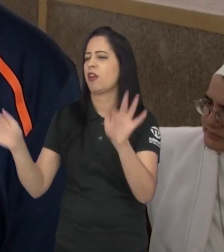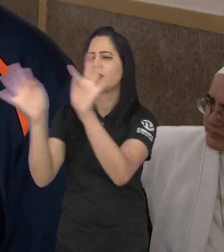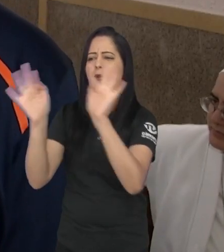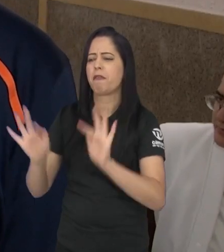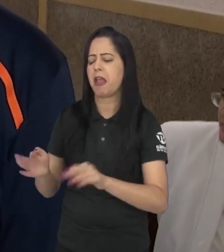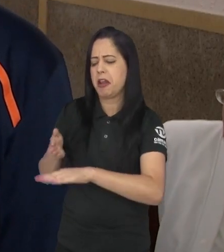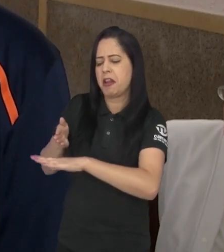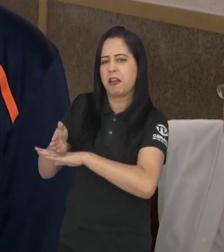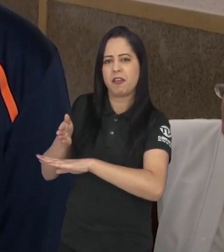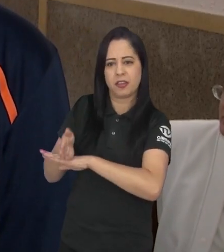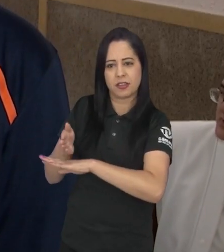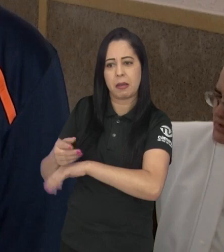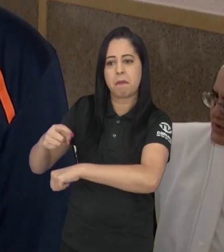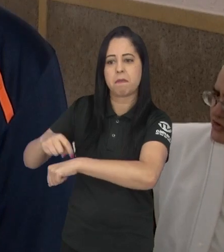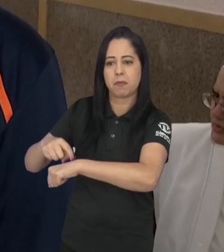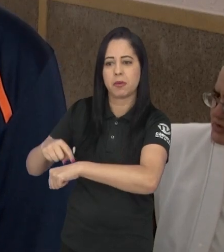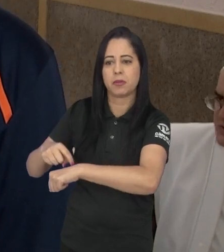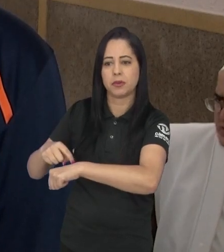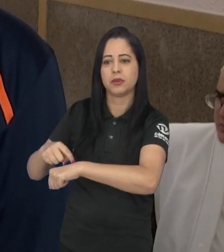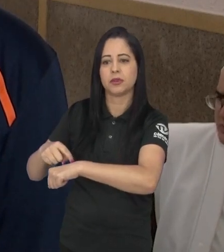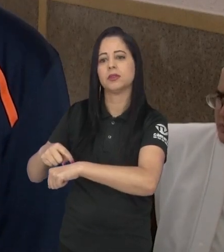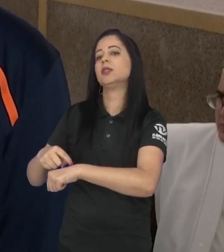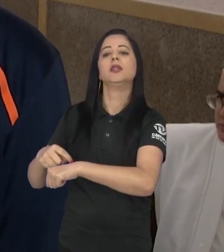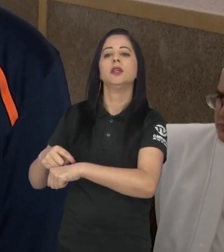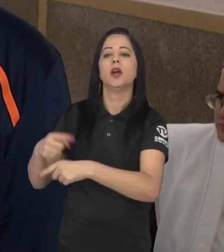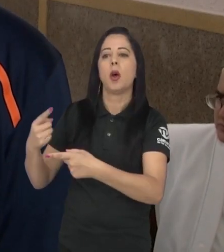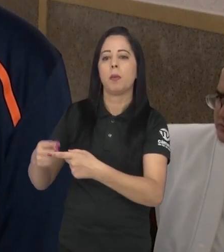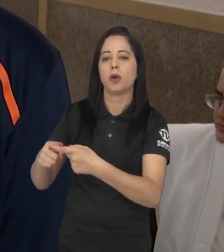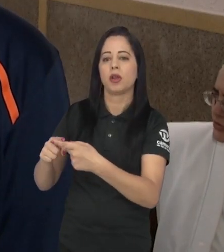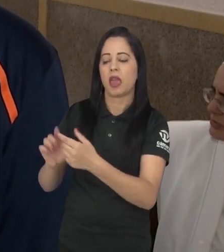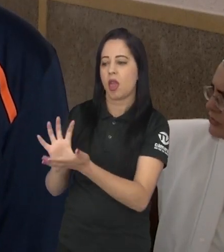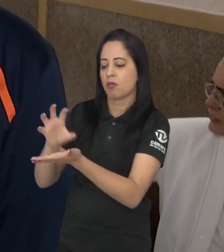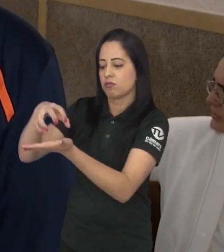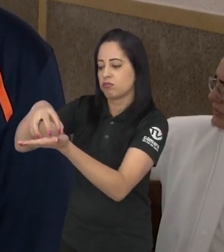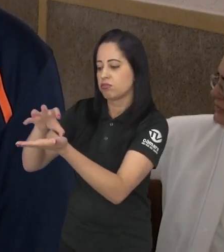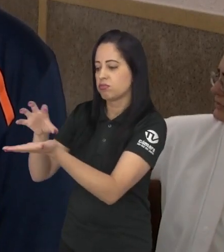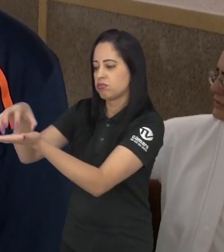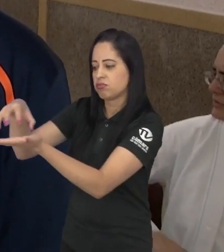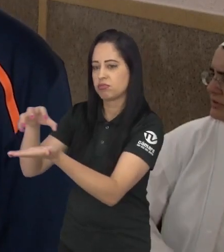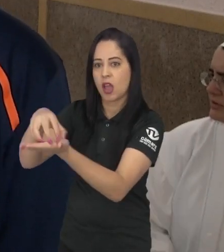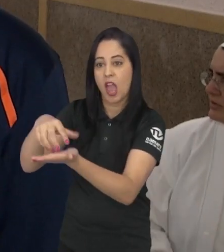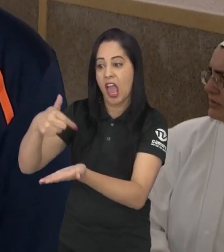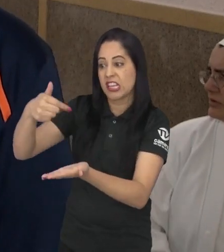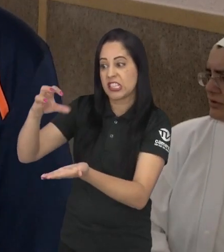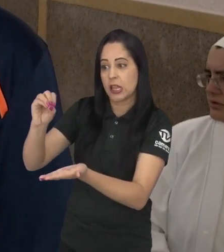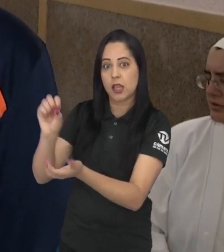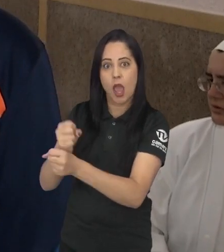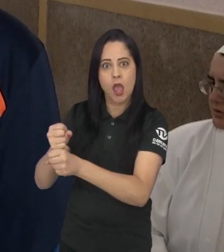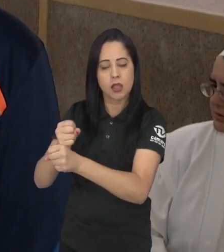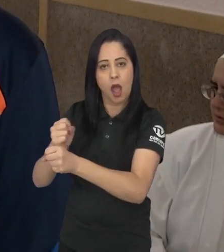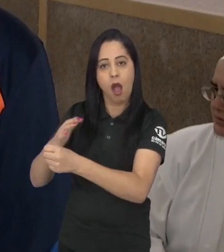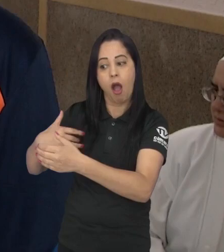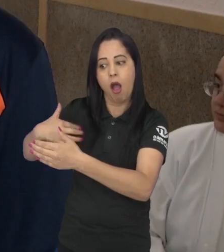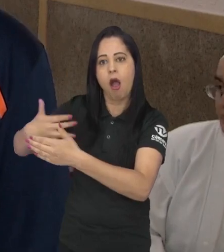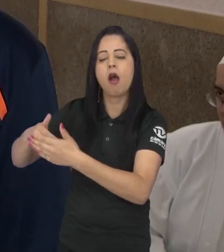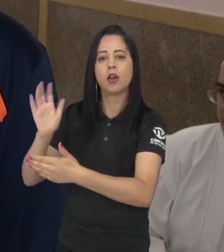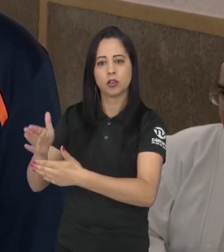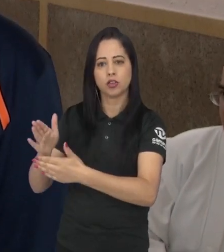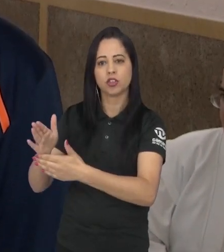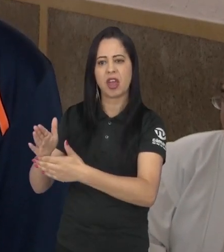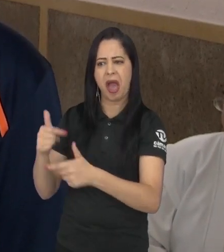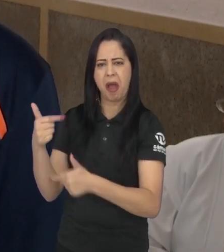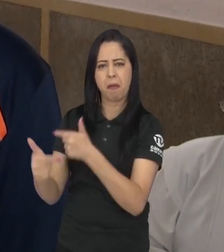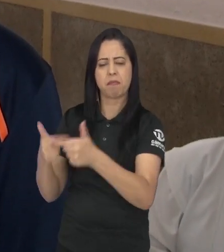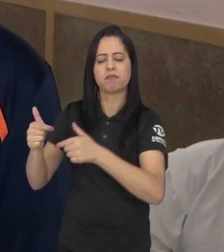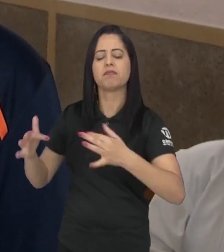participar desse momento. Não é qualquer dia ou qualquer instituição que consegue completar 70 anos e consegue prestar